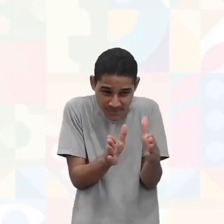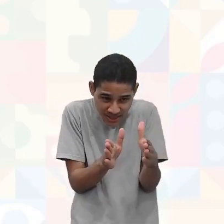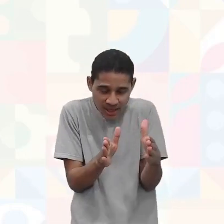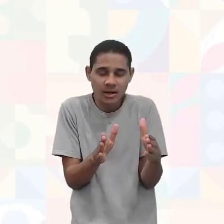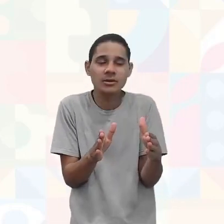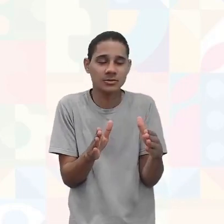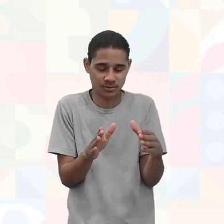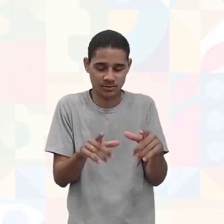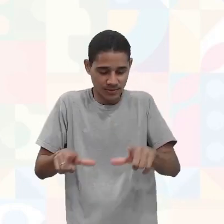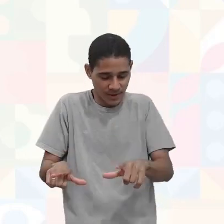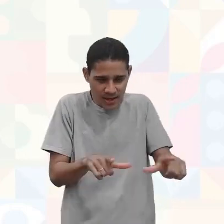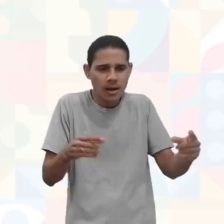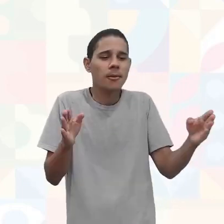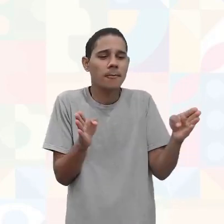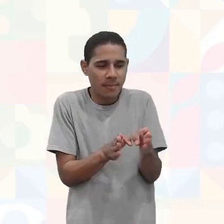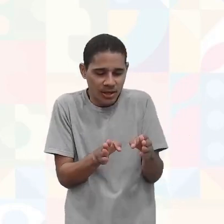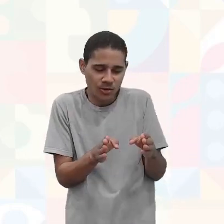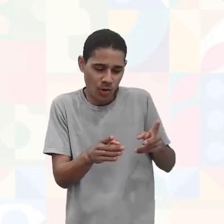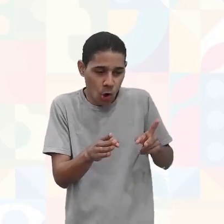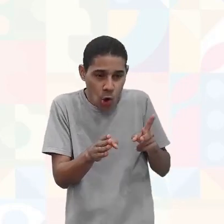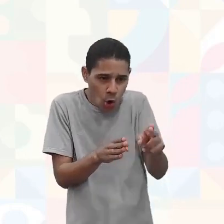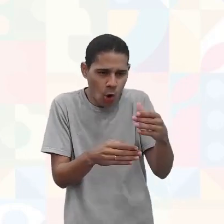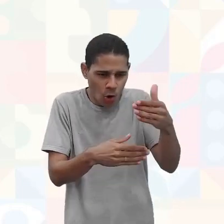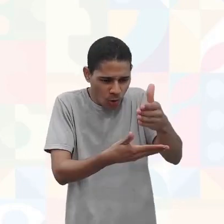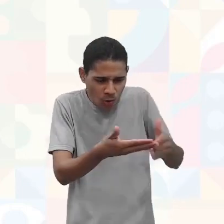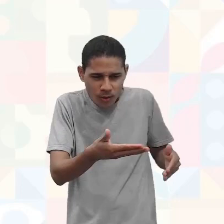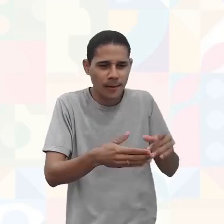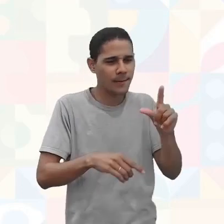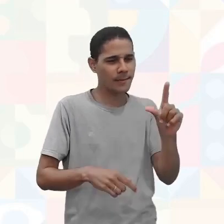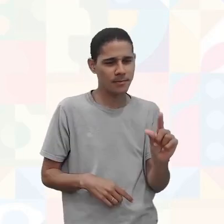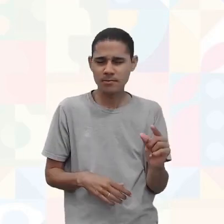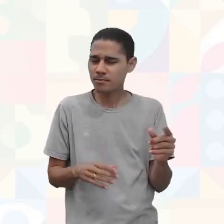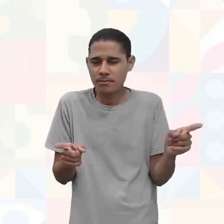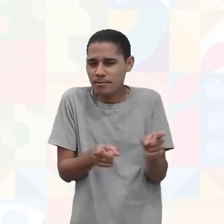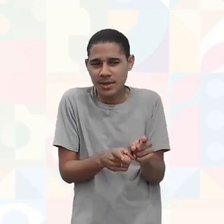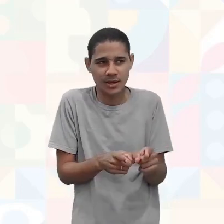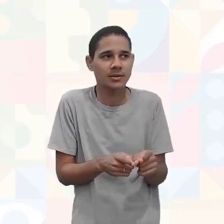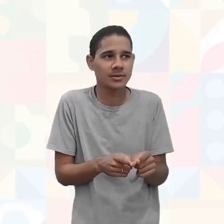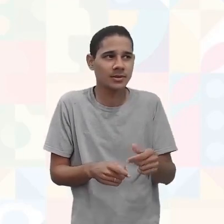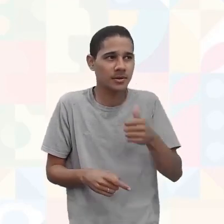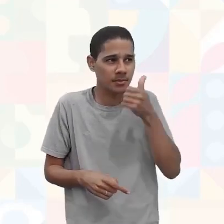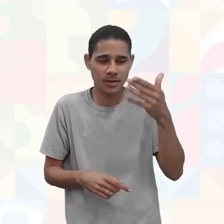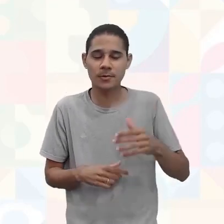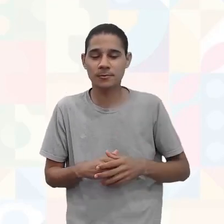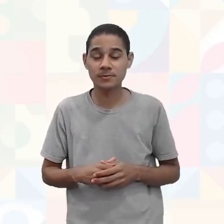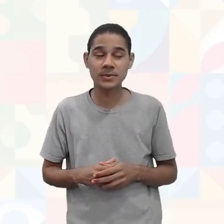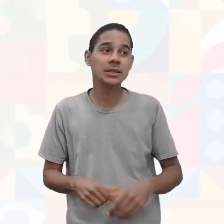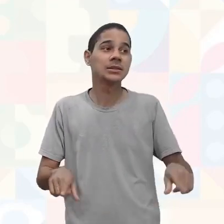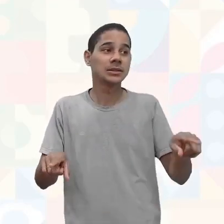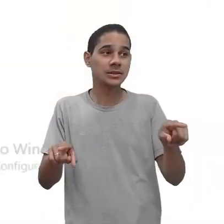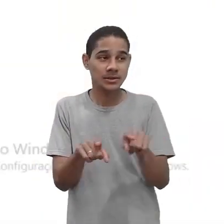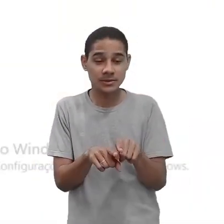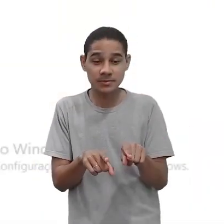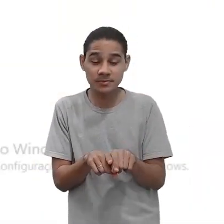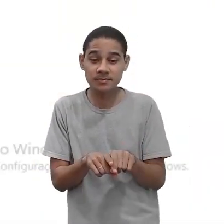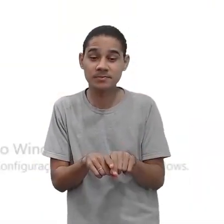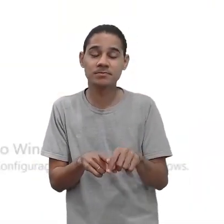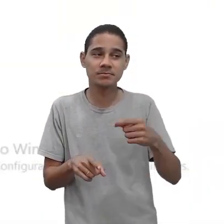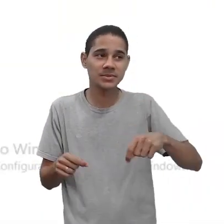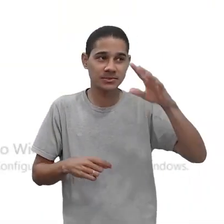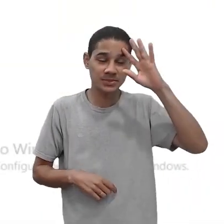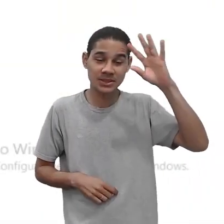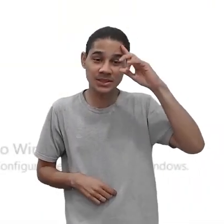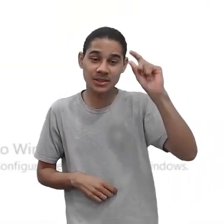menos recortes e com isso tem toda uma uniformidade aí dentro desse layout. Então, a gente tem que pensar, né,